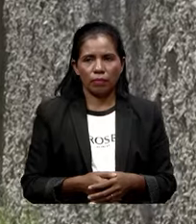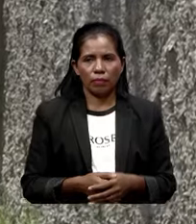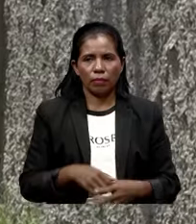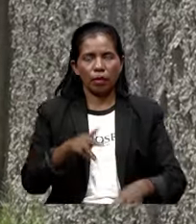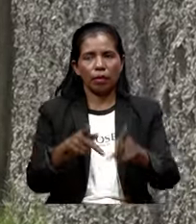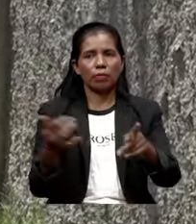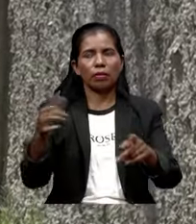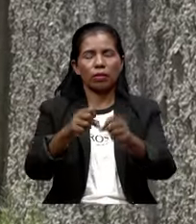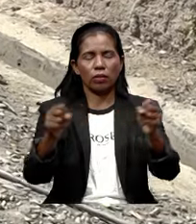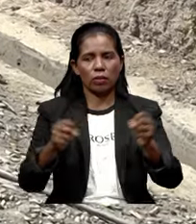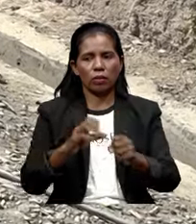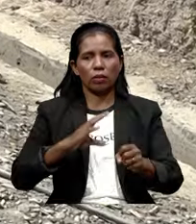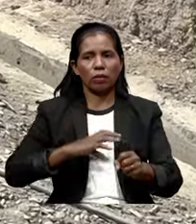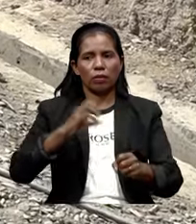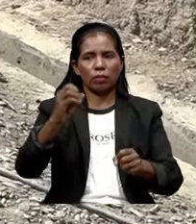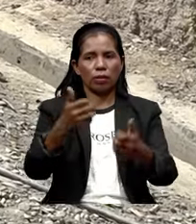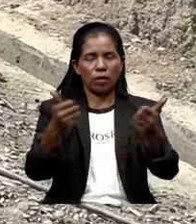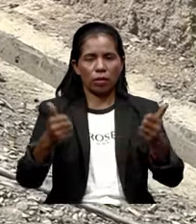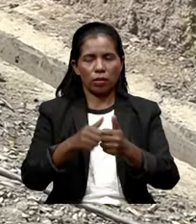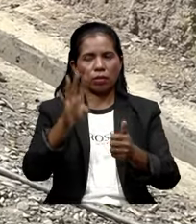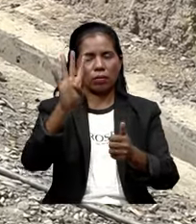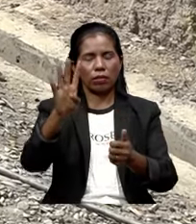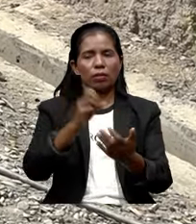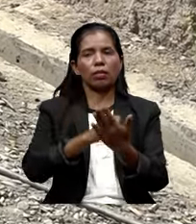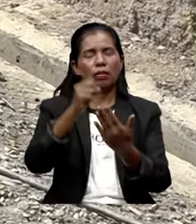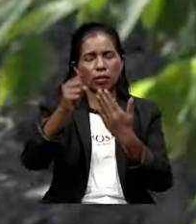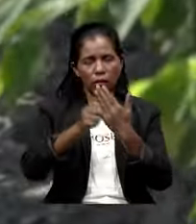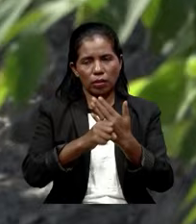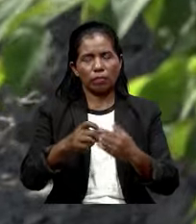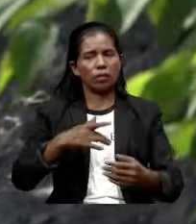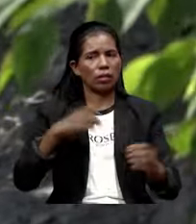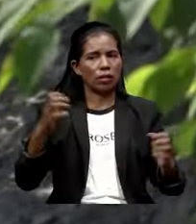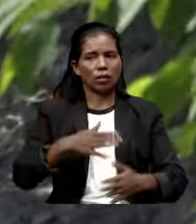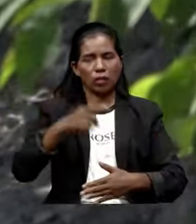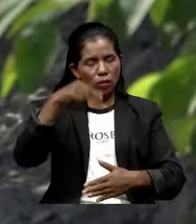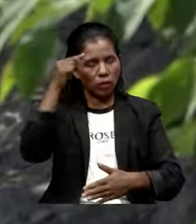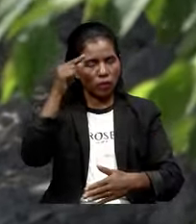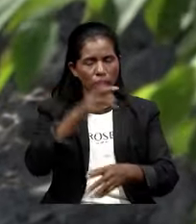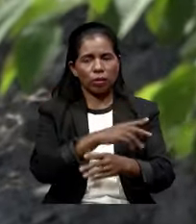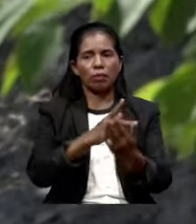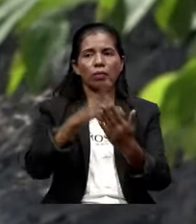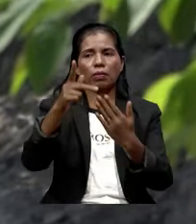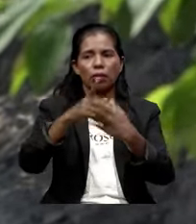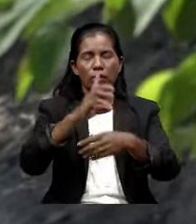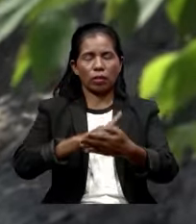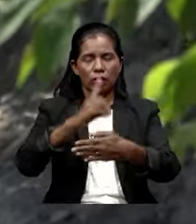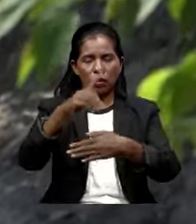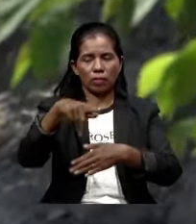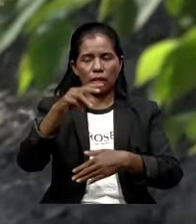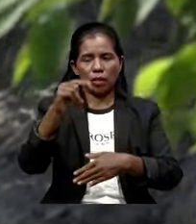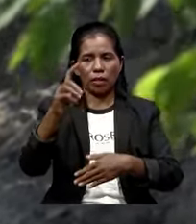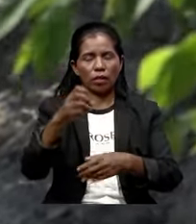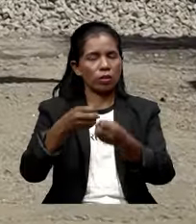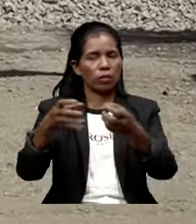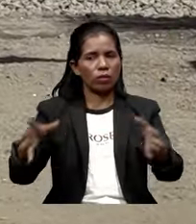Comunidade Siraya Suku Kumoro, Aldeia 4 de Setembro, lamenta Tebes, tamba governo lihusi Programa Nacional de Desenvolvimento Suku,